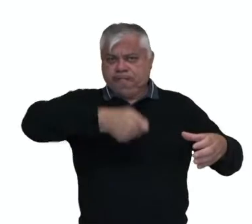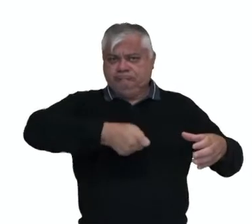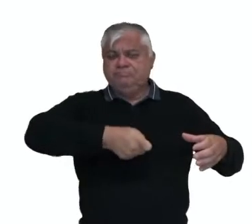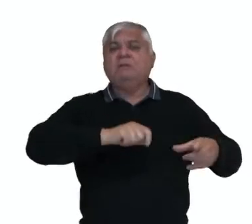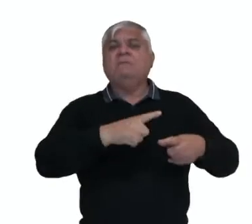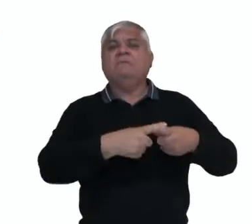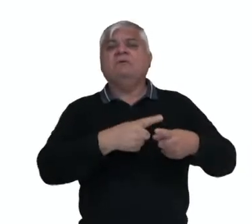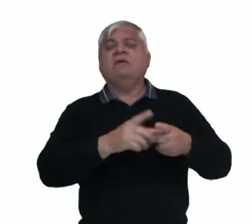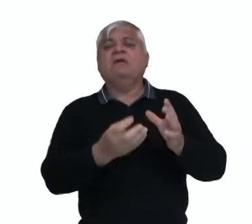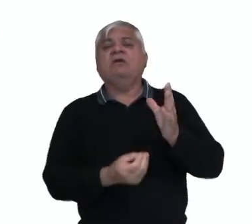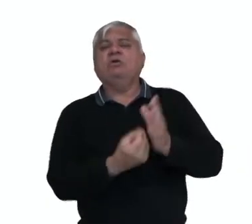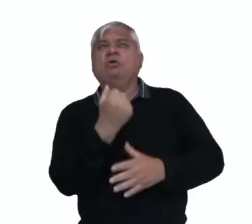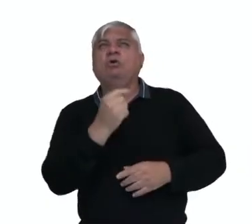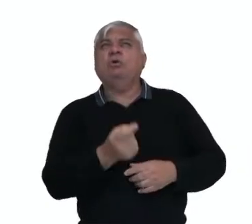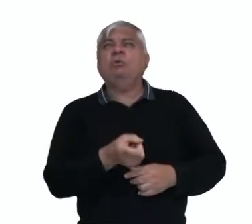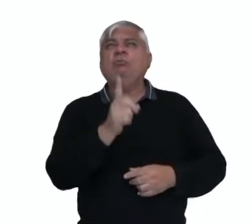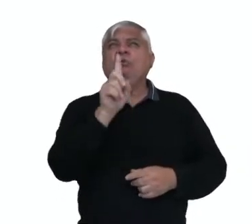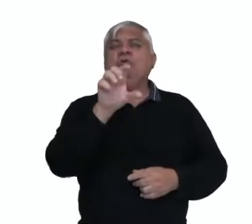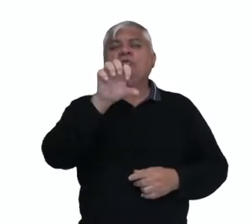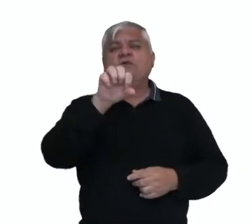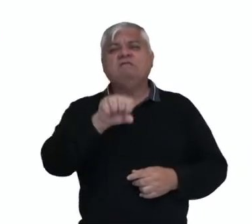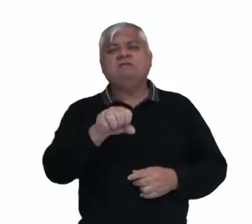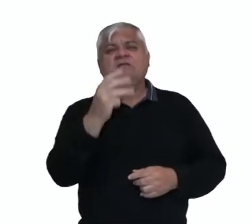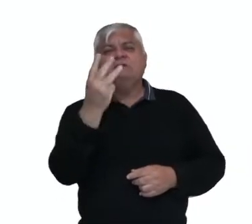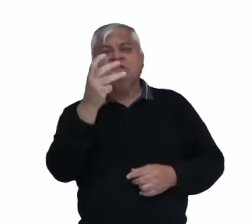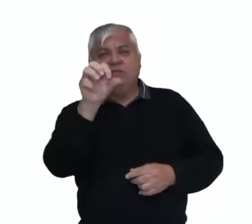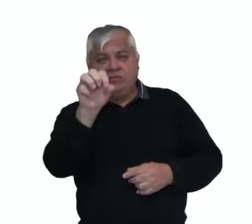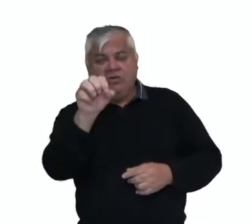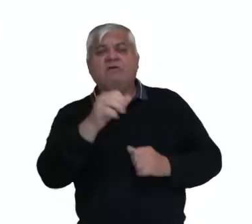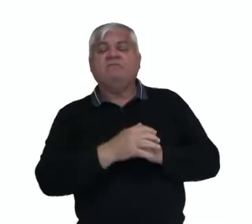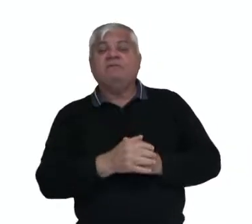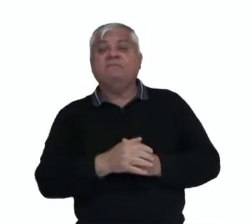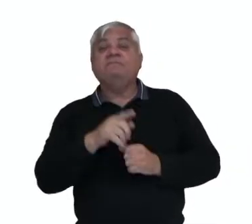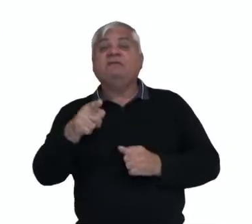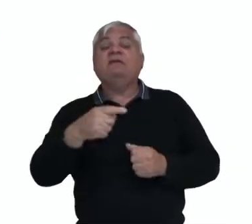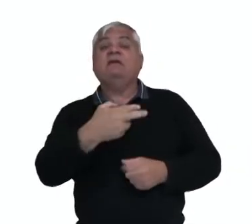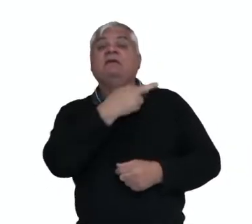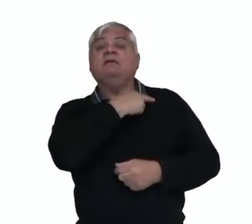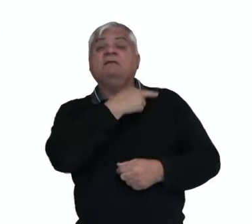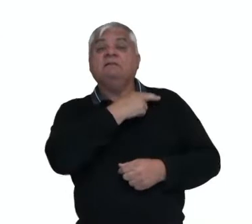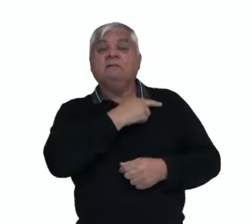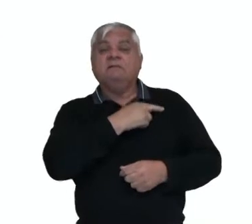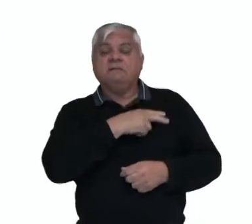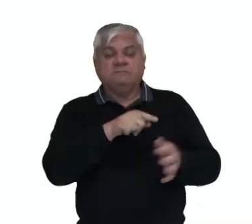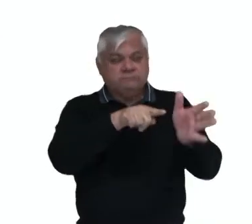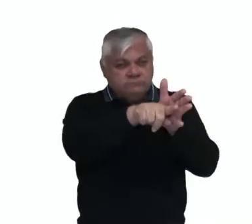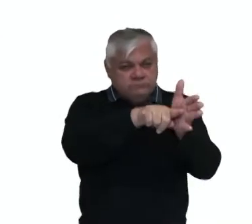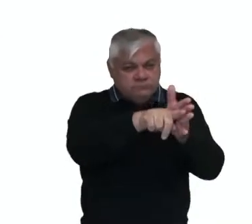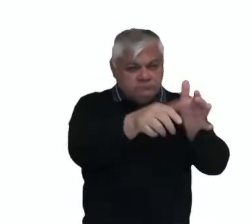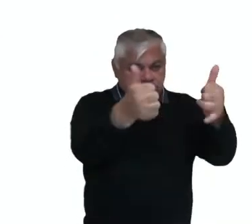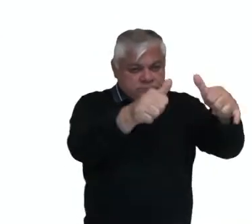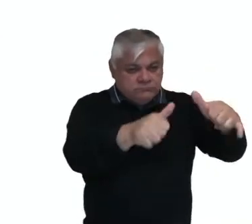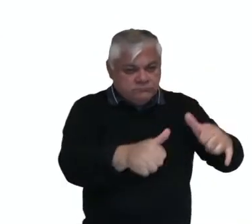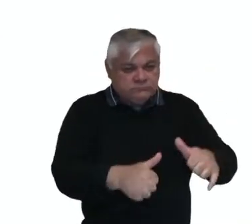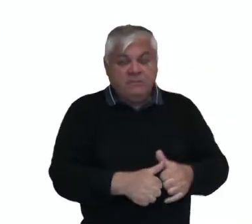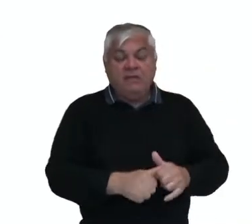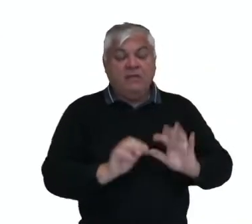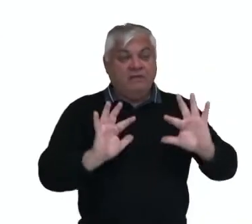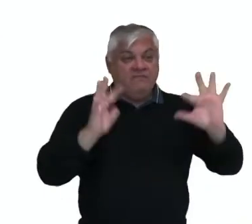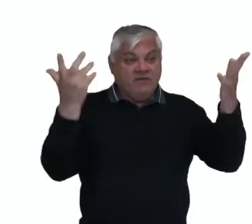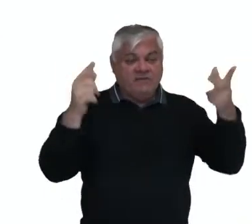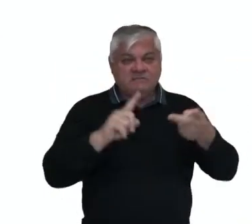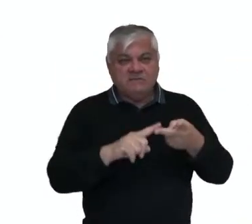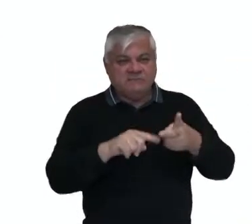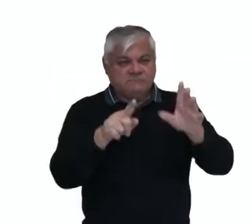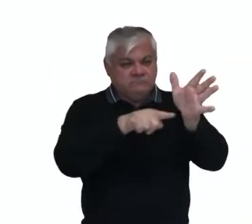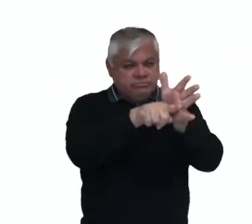em 1939 e era responsável pela publicidade, propaganda e pelas festividades. Ela